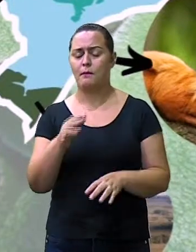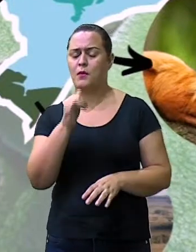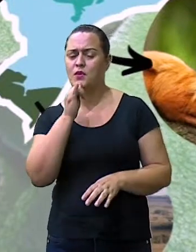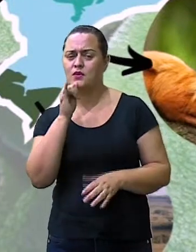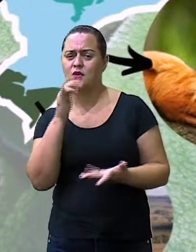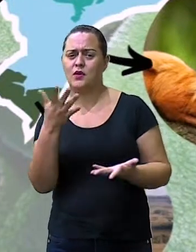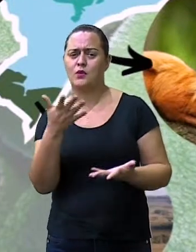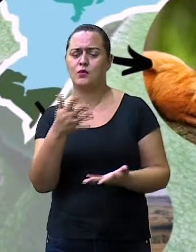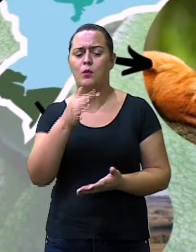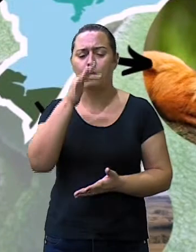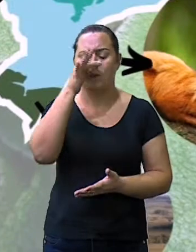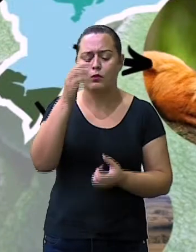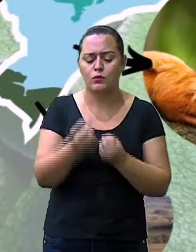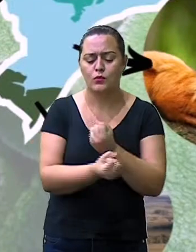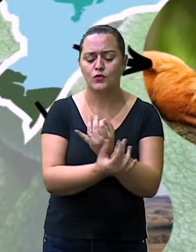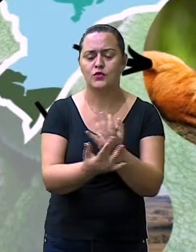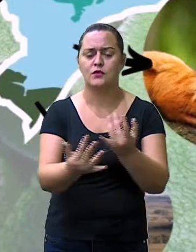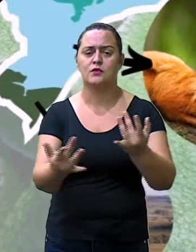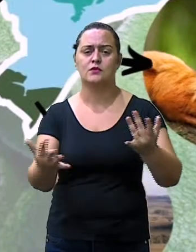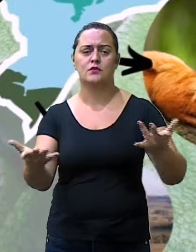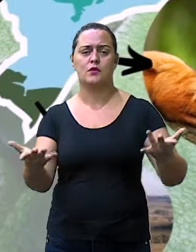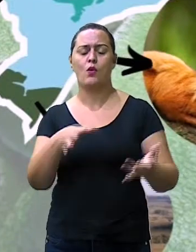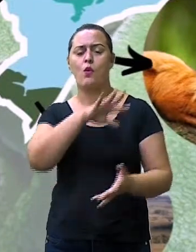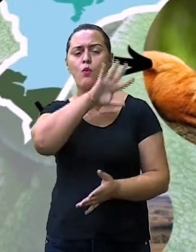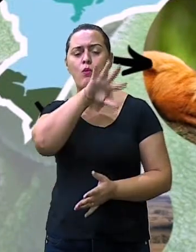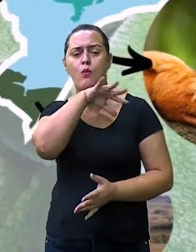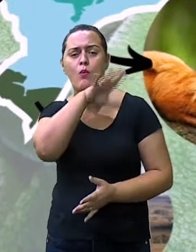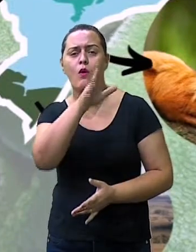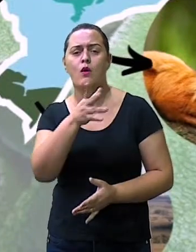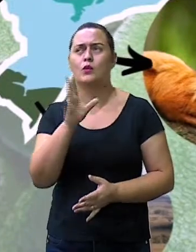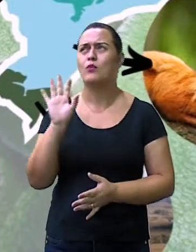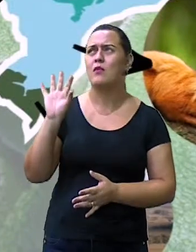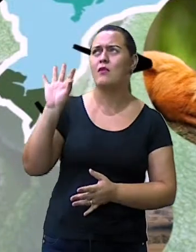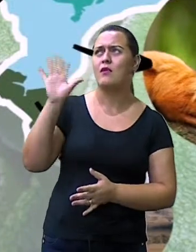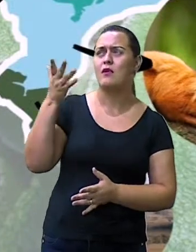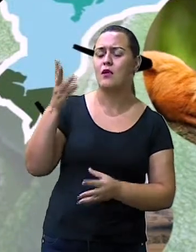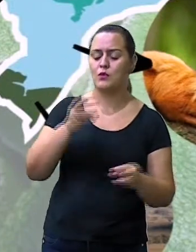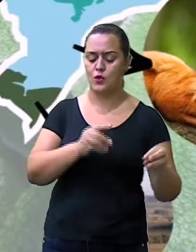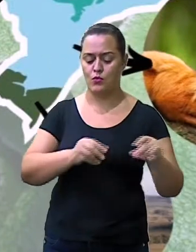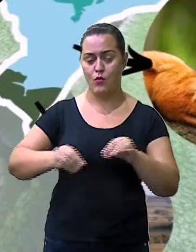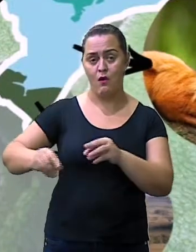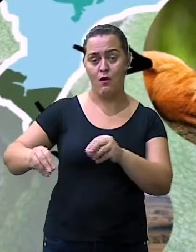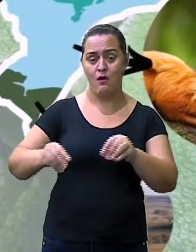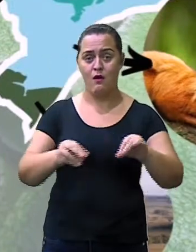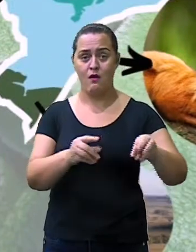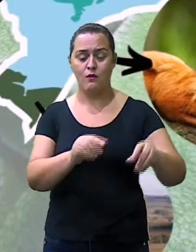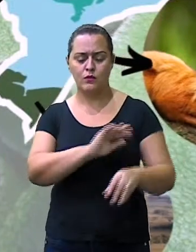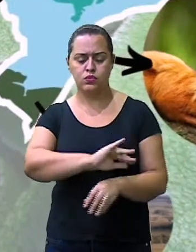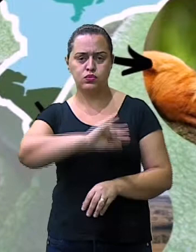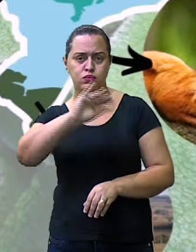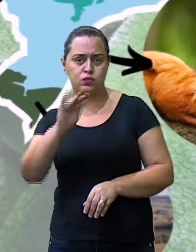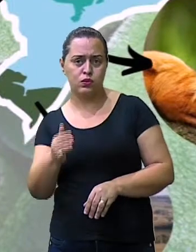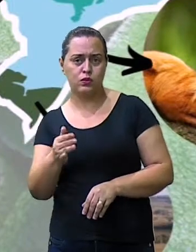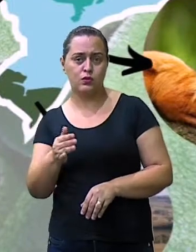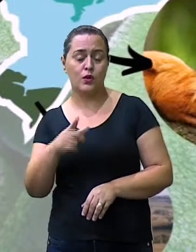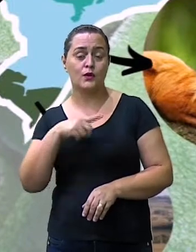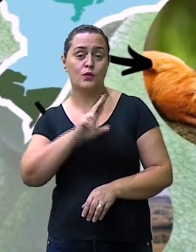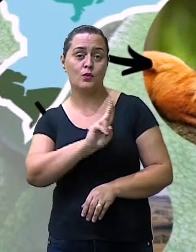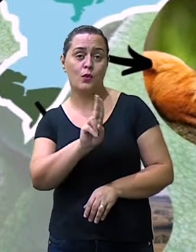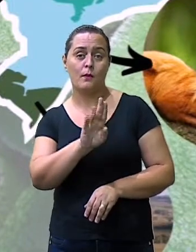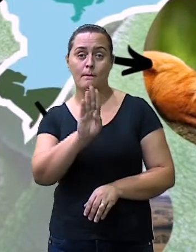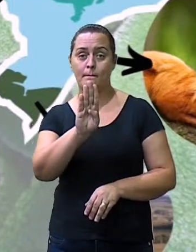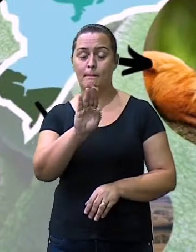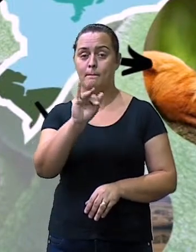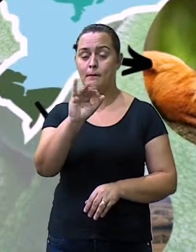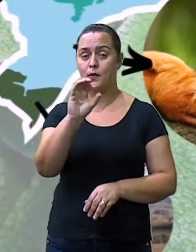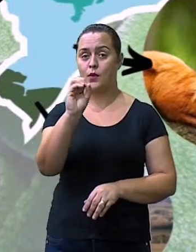fauna, clima, relevo e solo é chamado bioma. As áreas geográficas onde